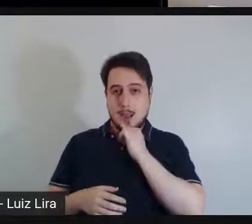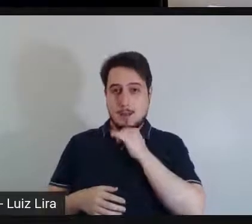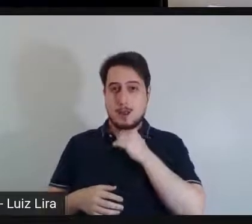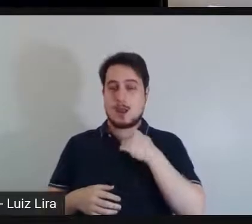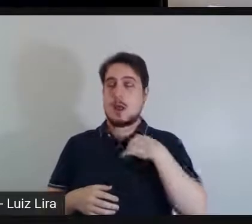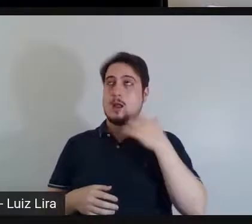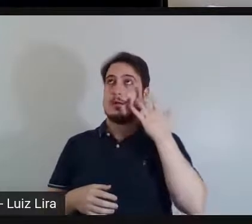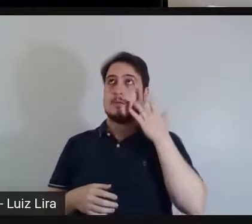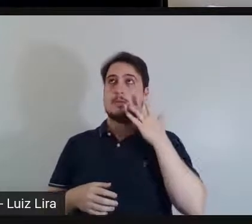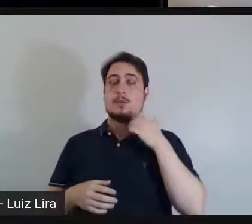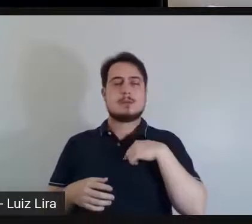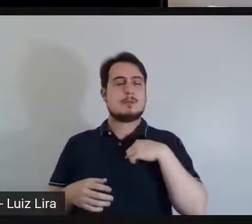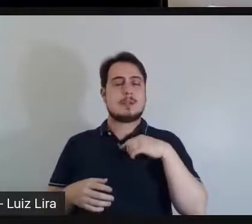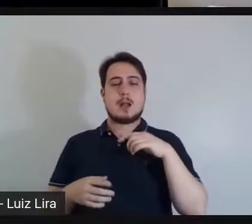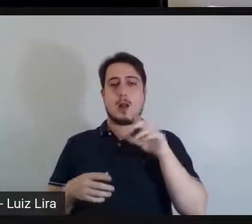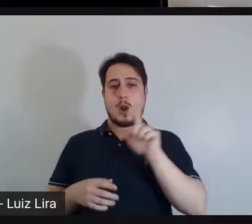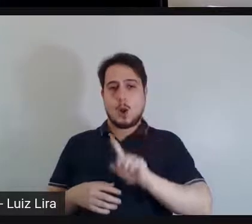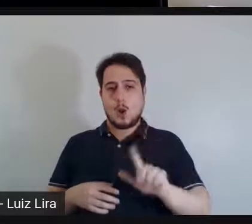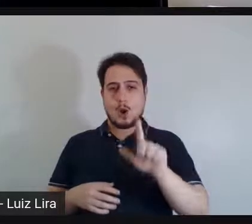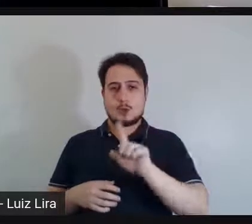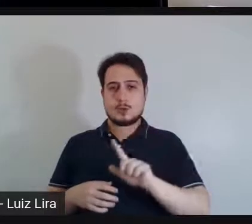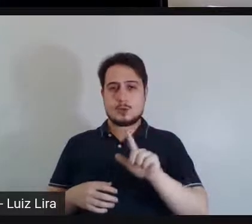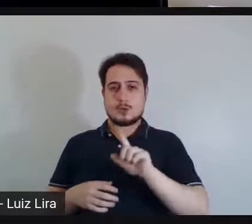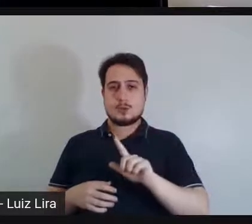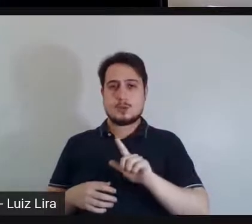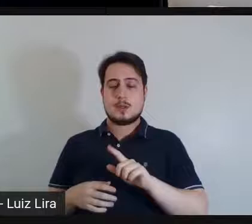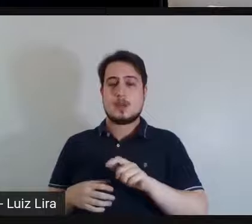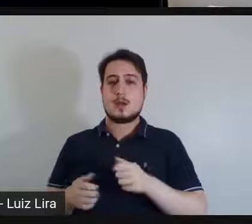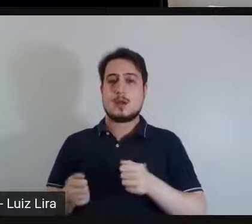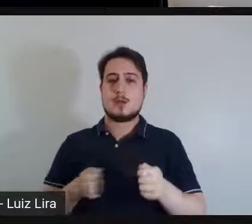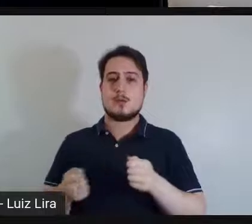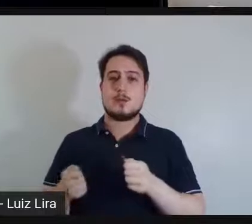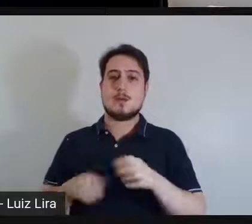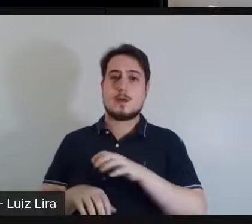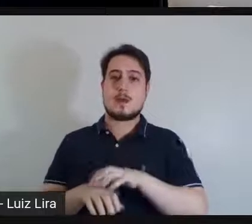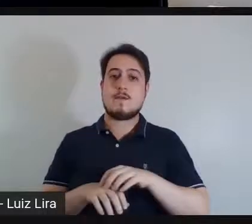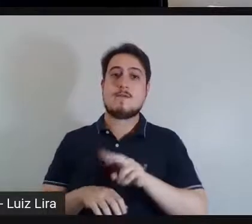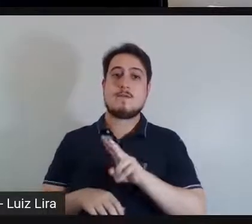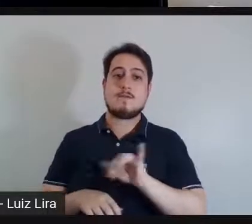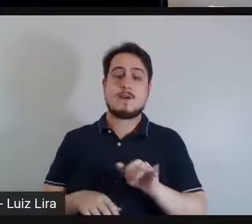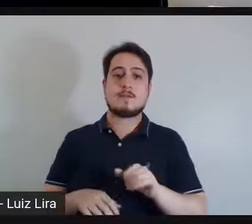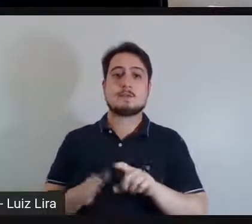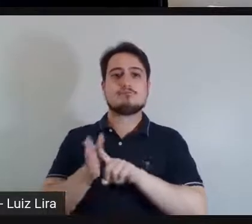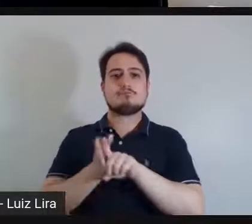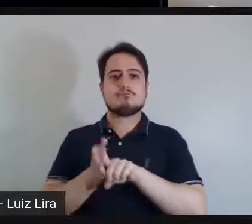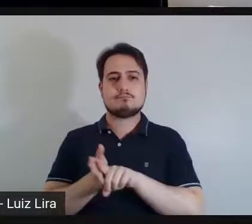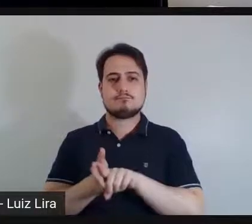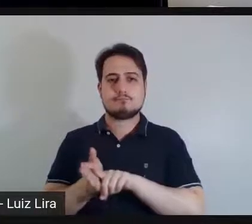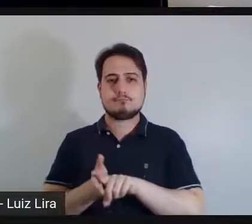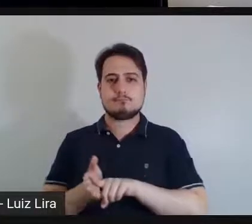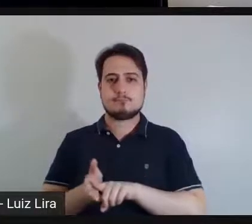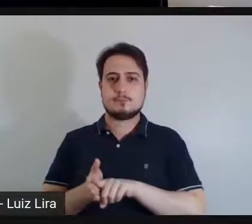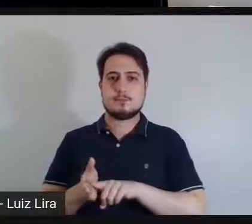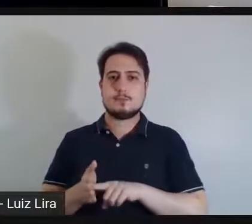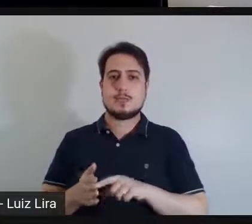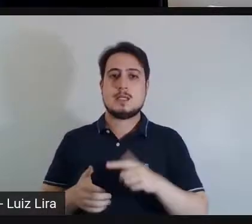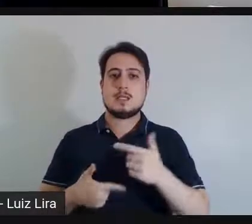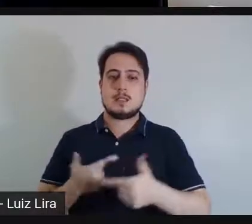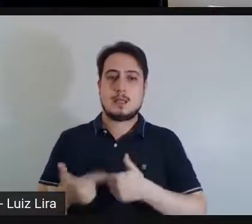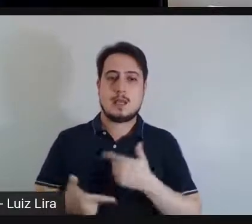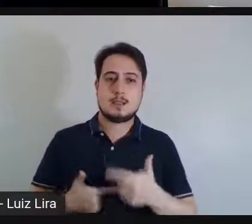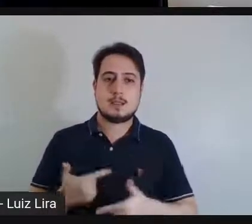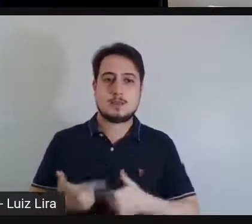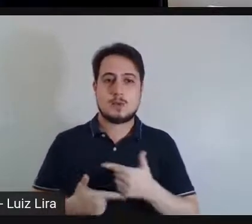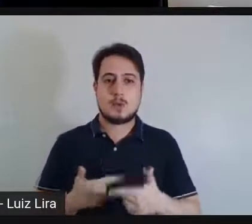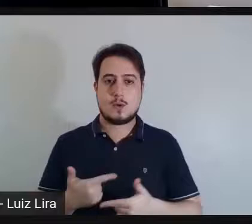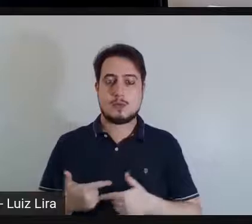tenho dúvida que os órgãos de controle, depois que passar isso tudo, vai fazer uma análise das ações adotadas.